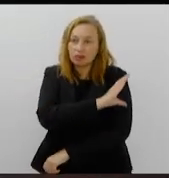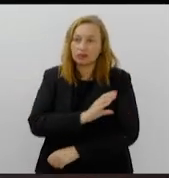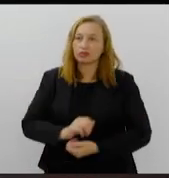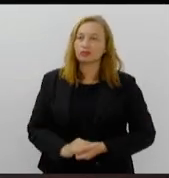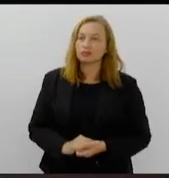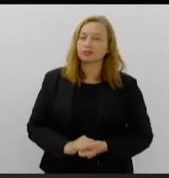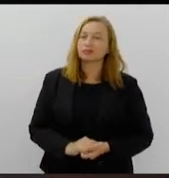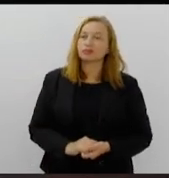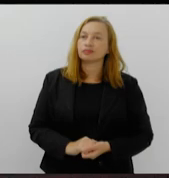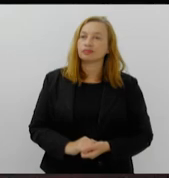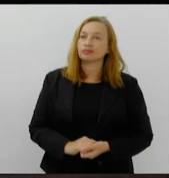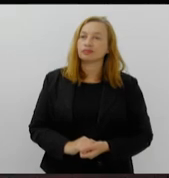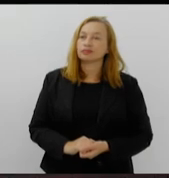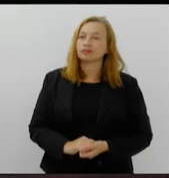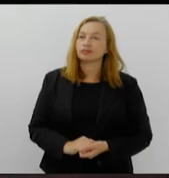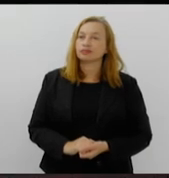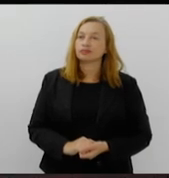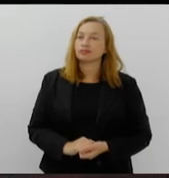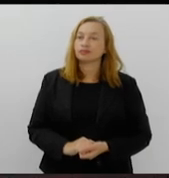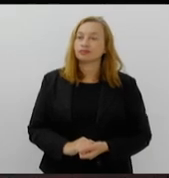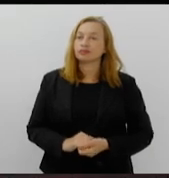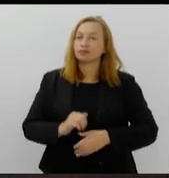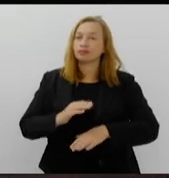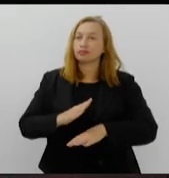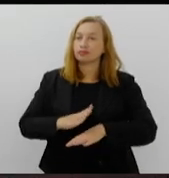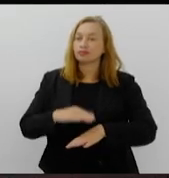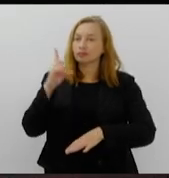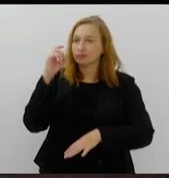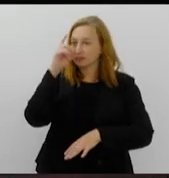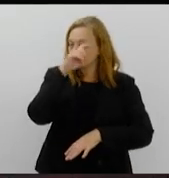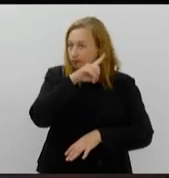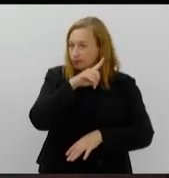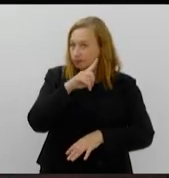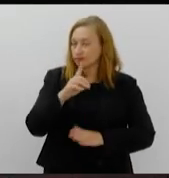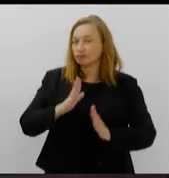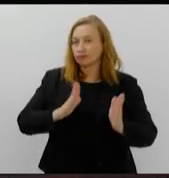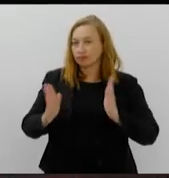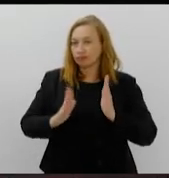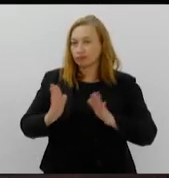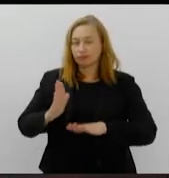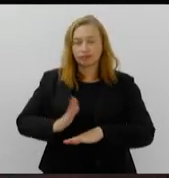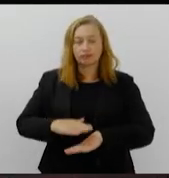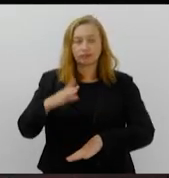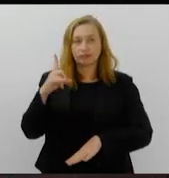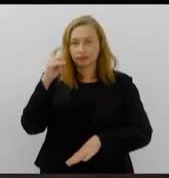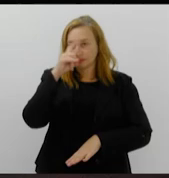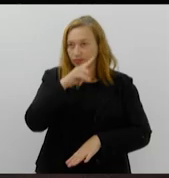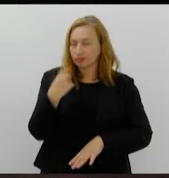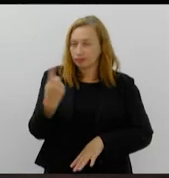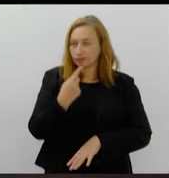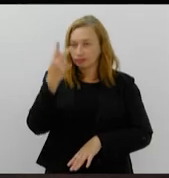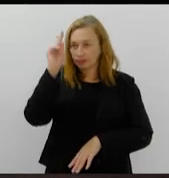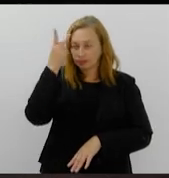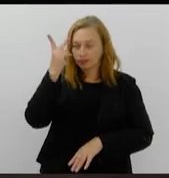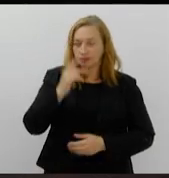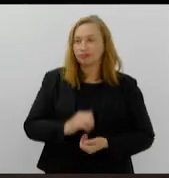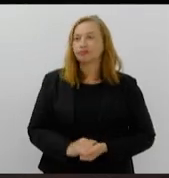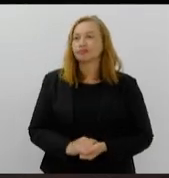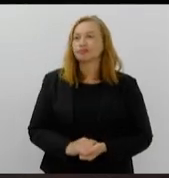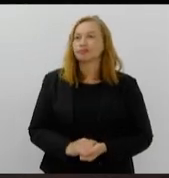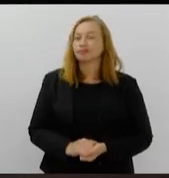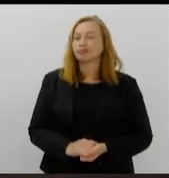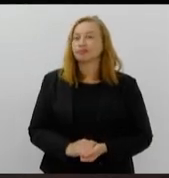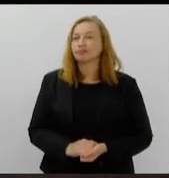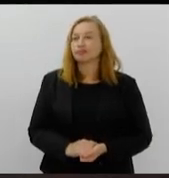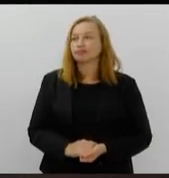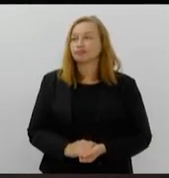foi palco de eventos sombrios em um dos períodos mais conturbados de nossa história. Esse